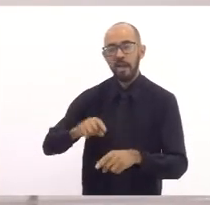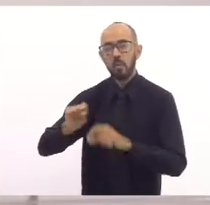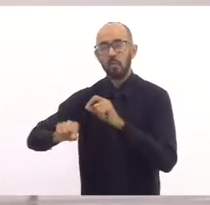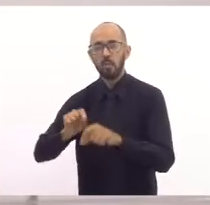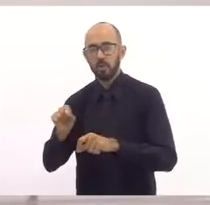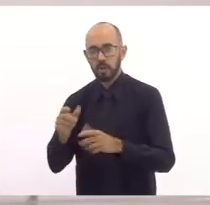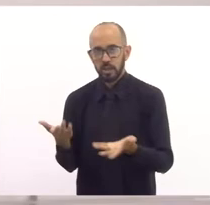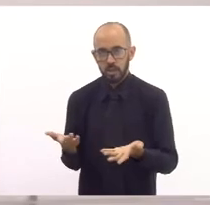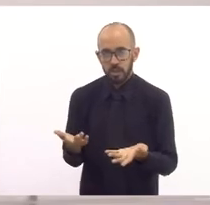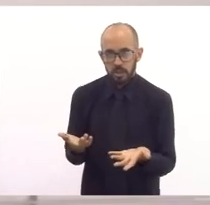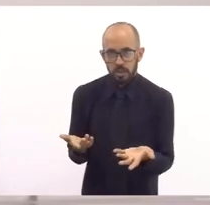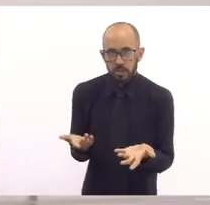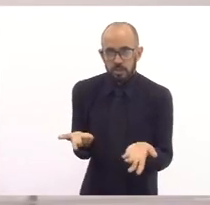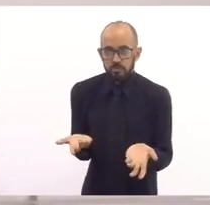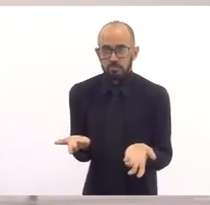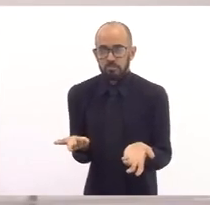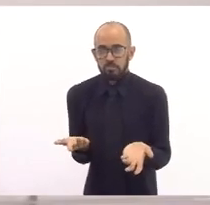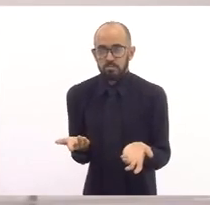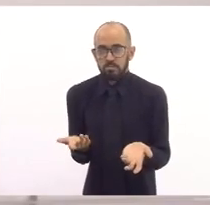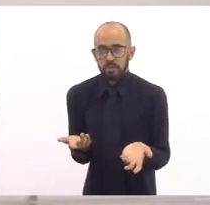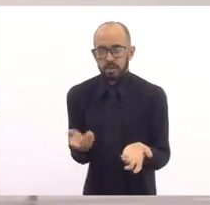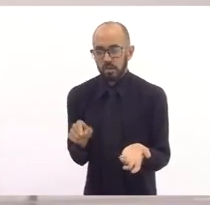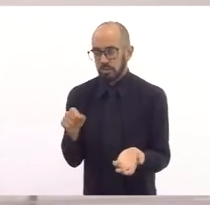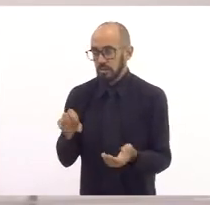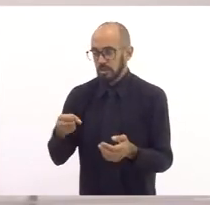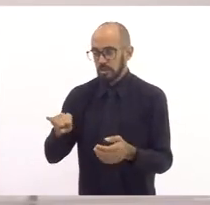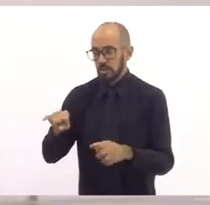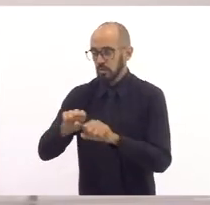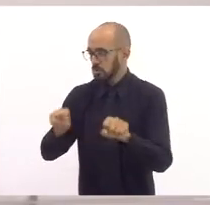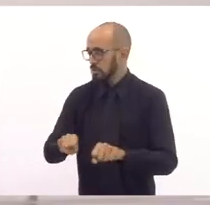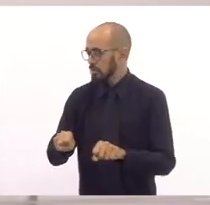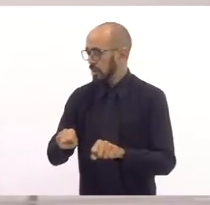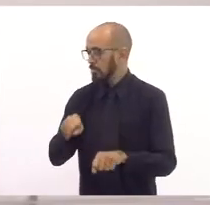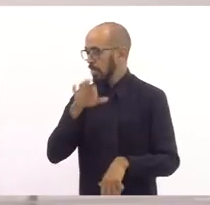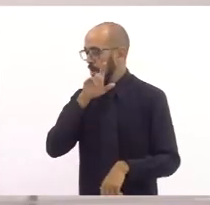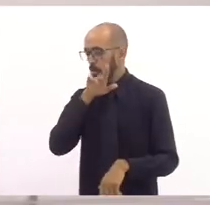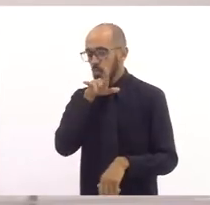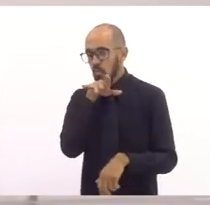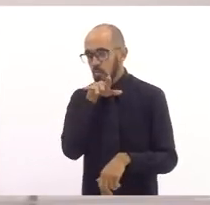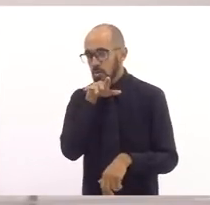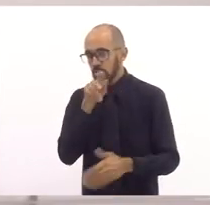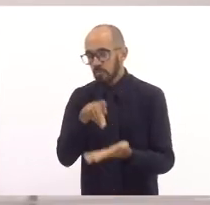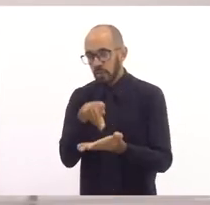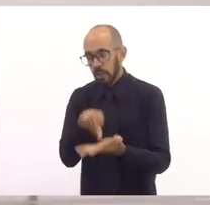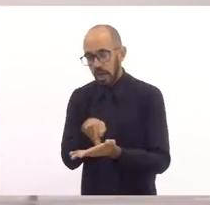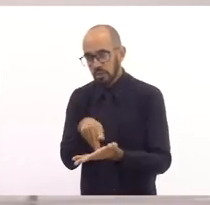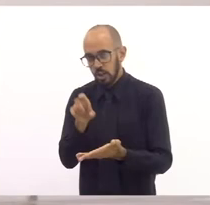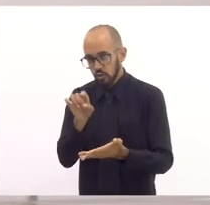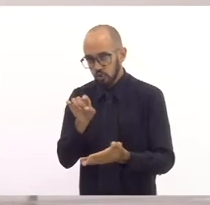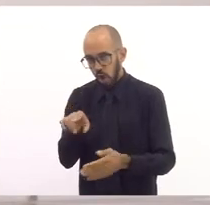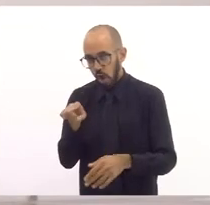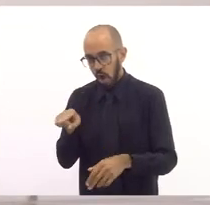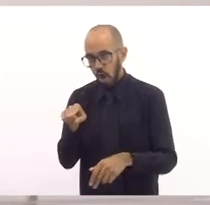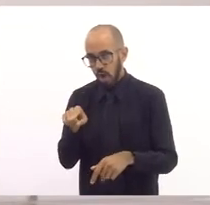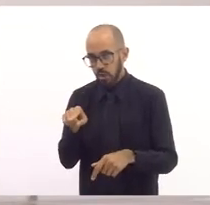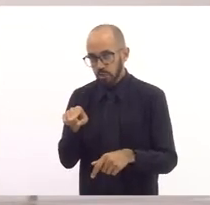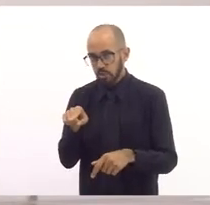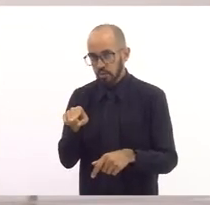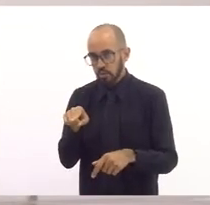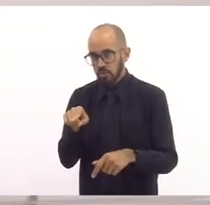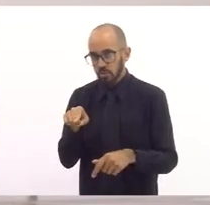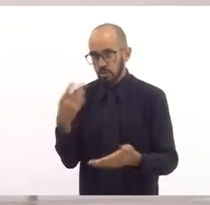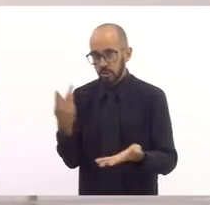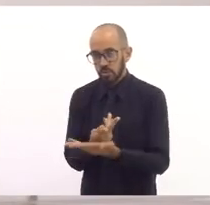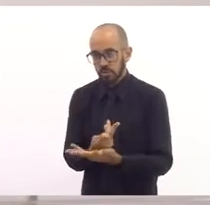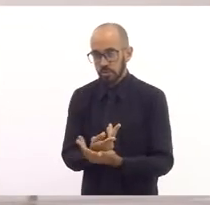ver se o sistema realmente está decrépito, é só essas ocorrências